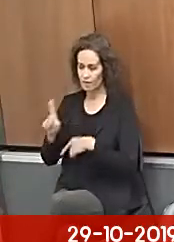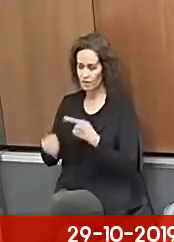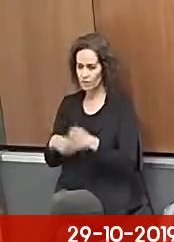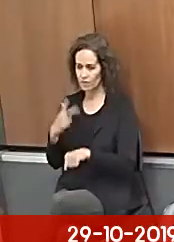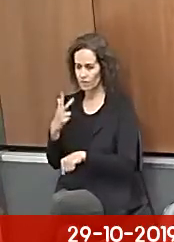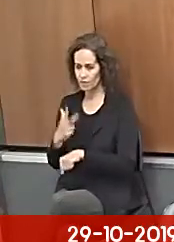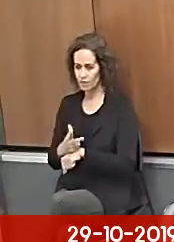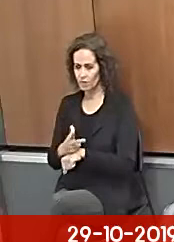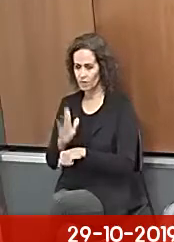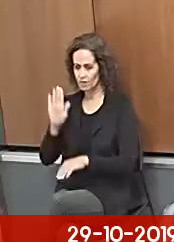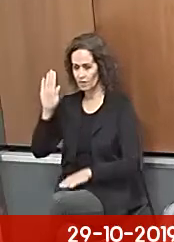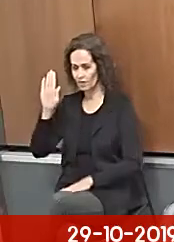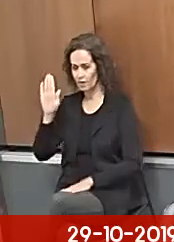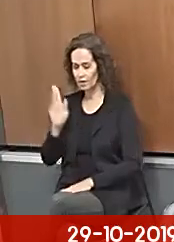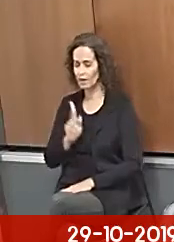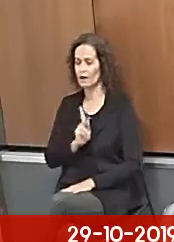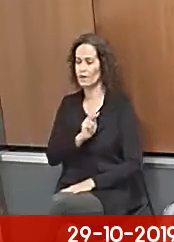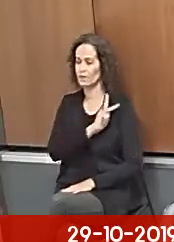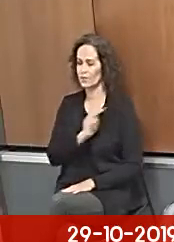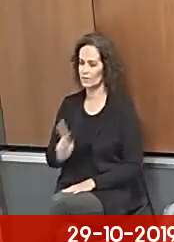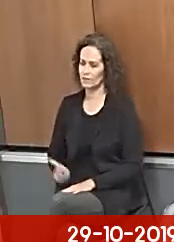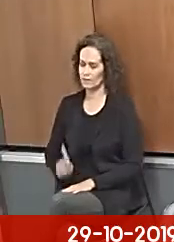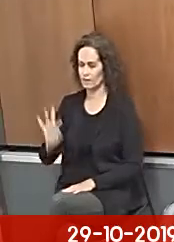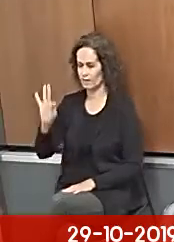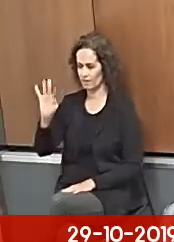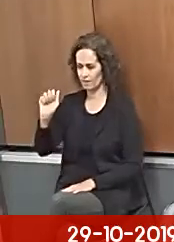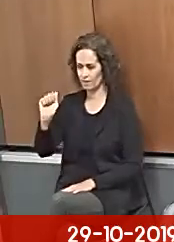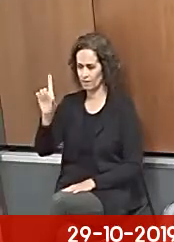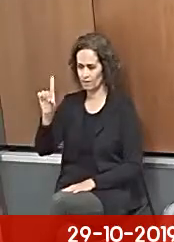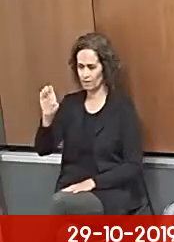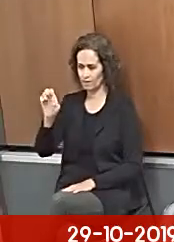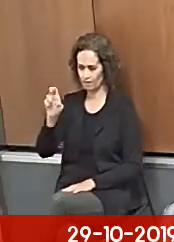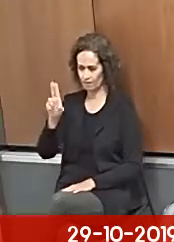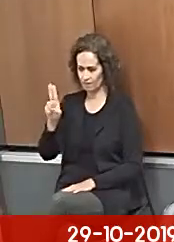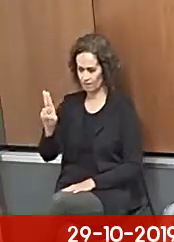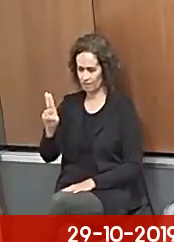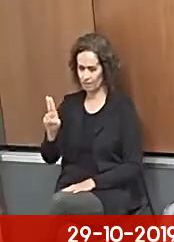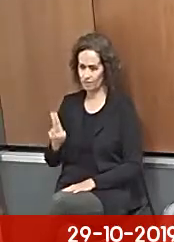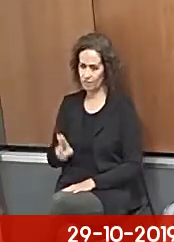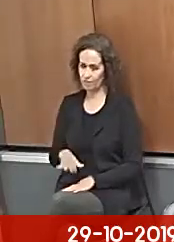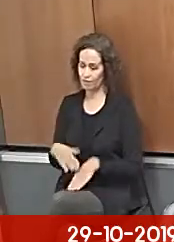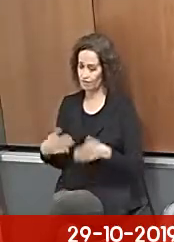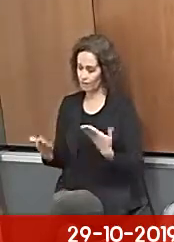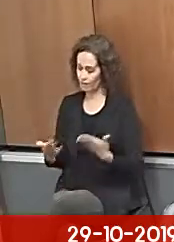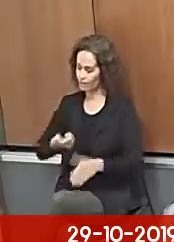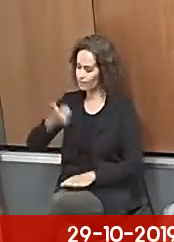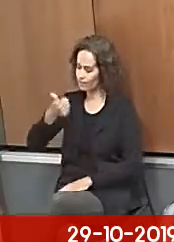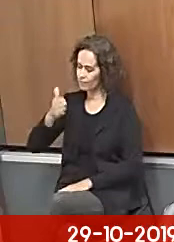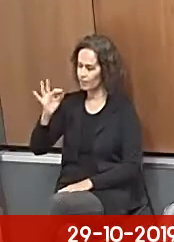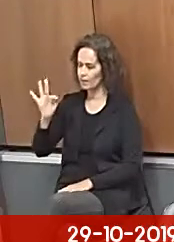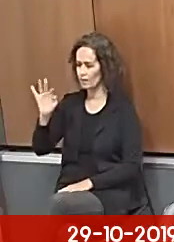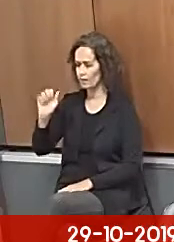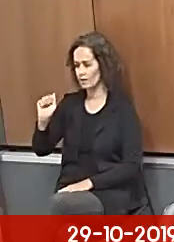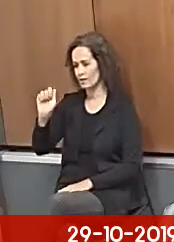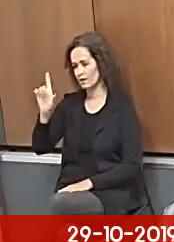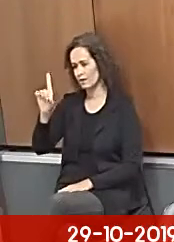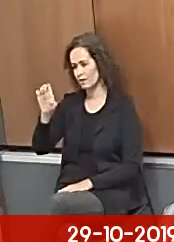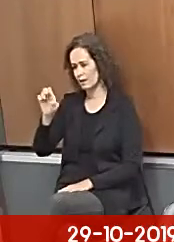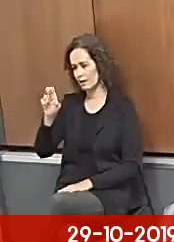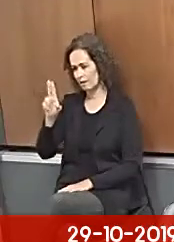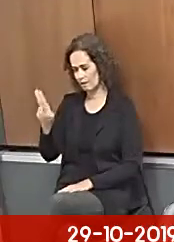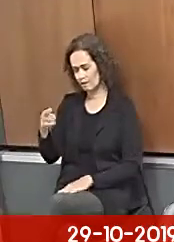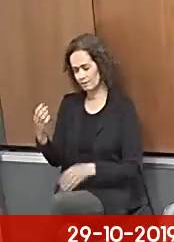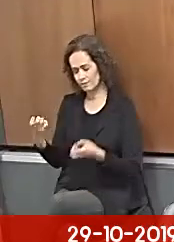falar? Então, tá bom. Então, eu vou passar a palavra primeiro para você, Tadeu. Você abre e, com esse